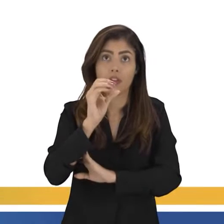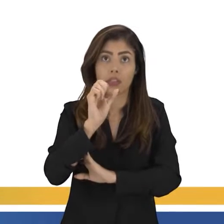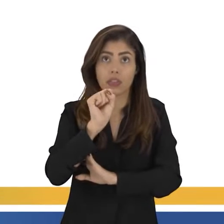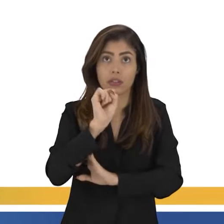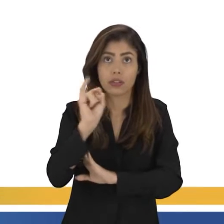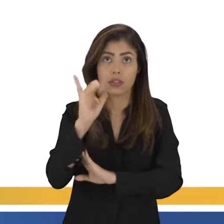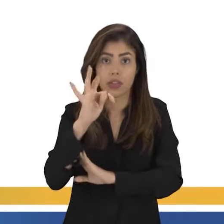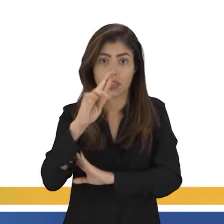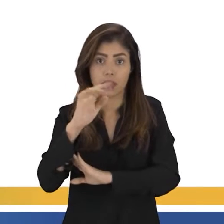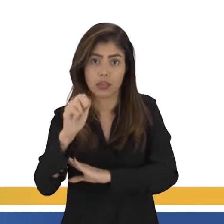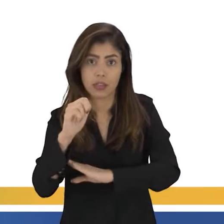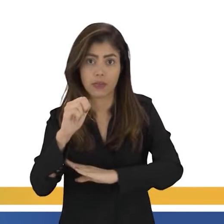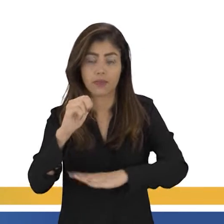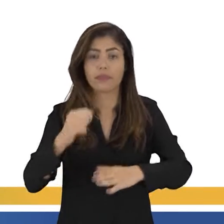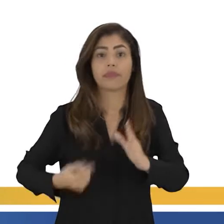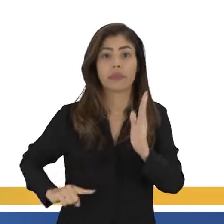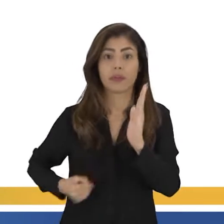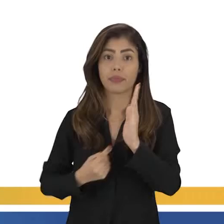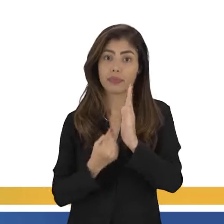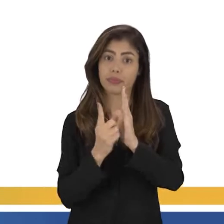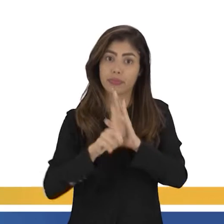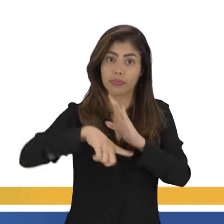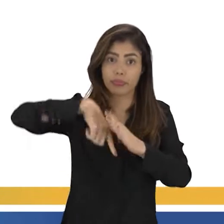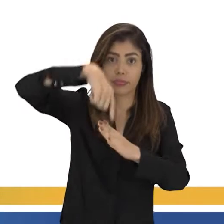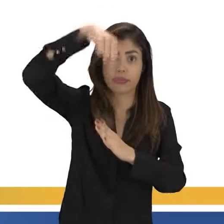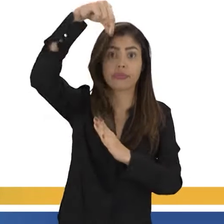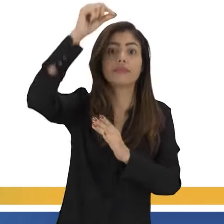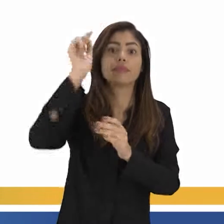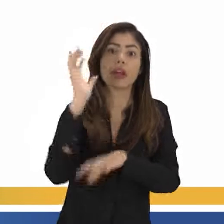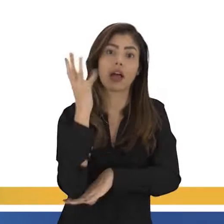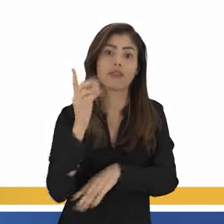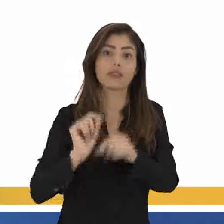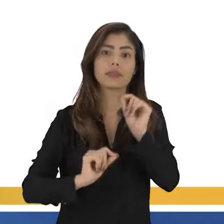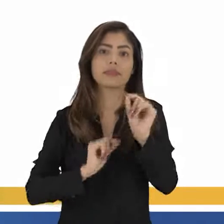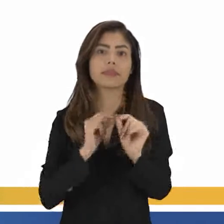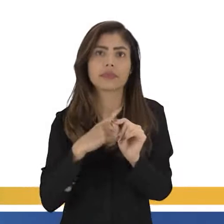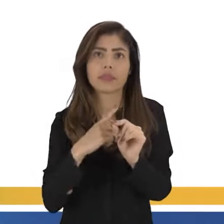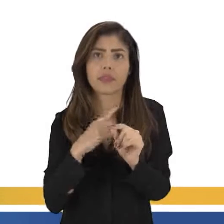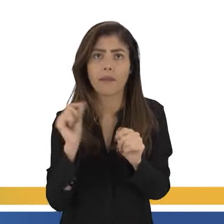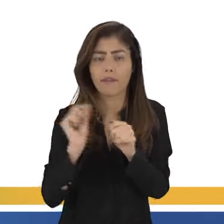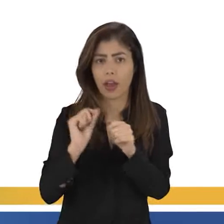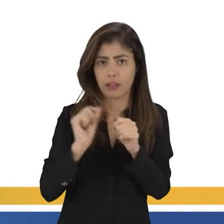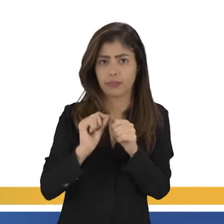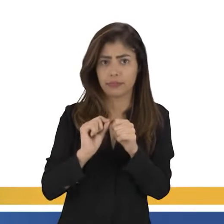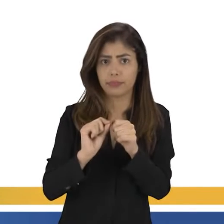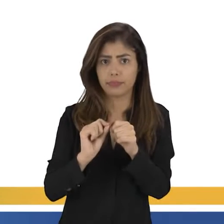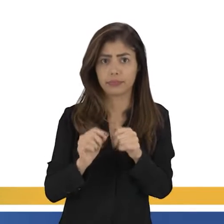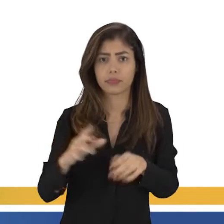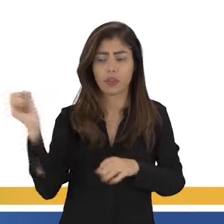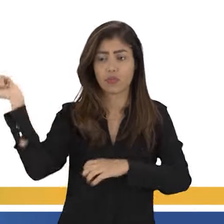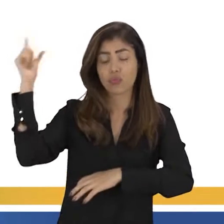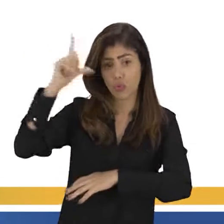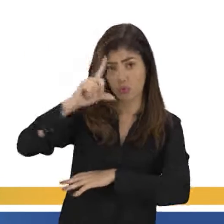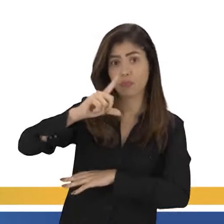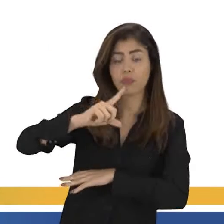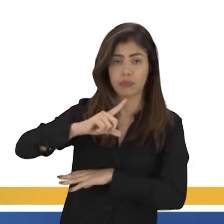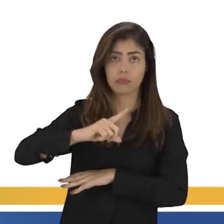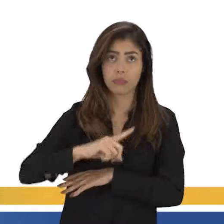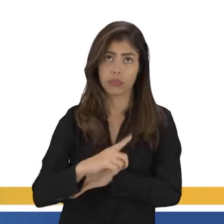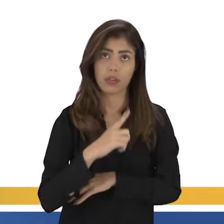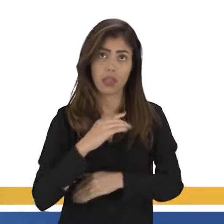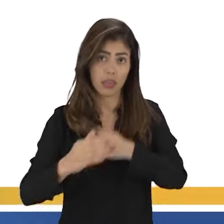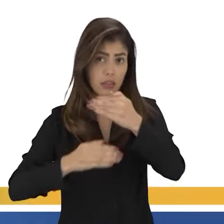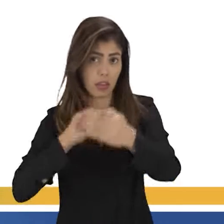quimiossíntese. Fotossíntese, vocês sabem, é aquele processo que a planta, né, ela adquire a energia do sol para desenvolver